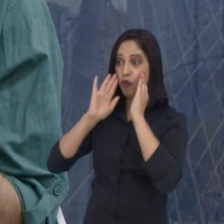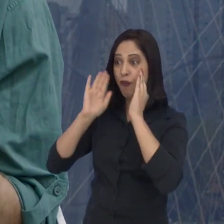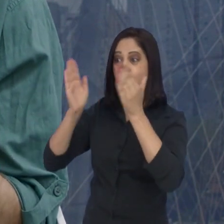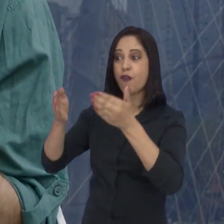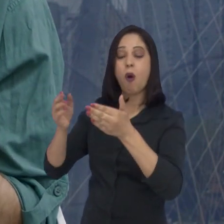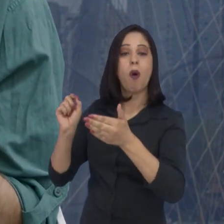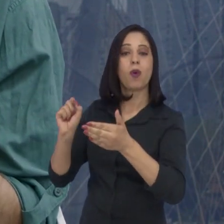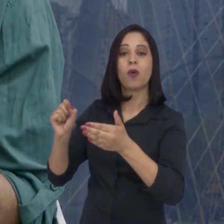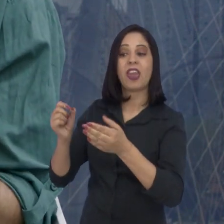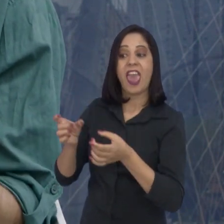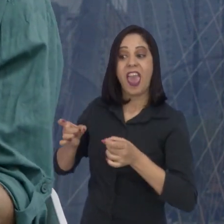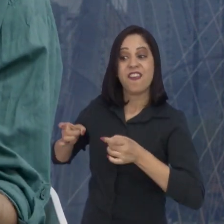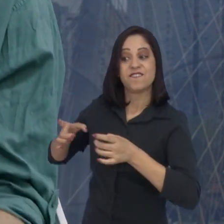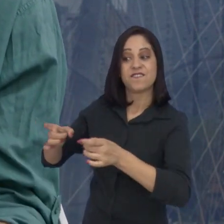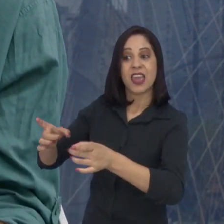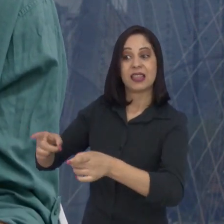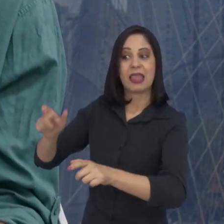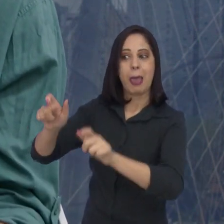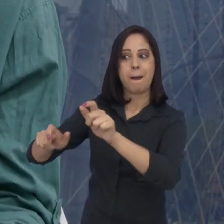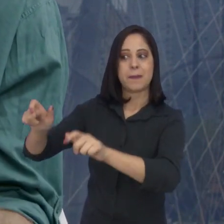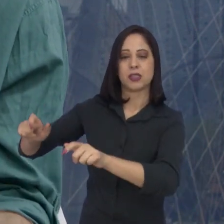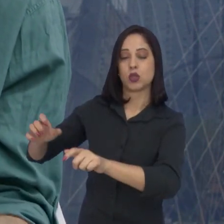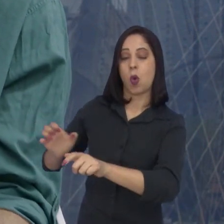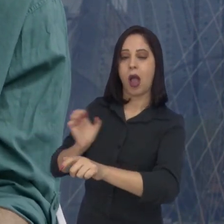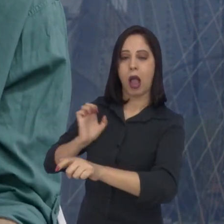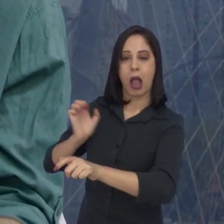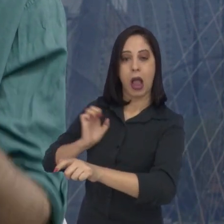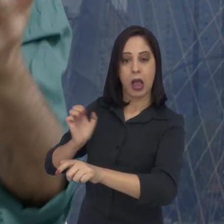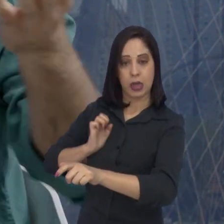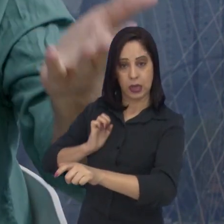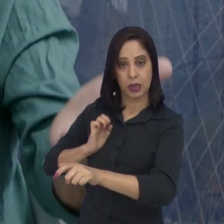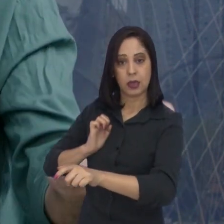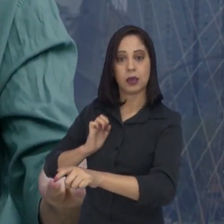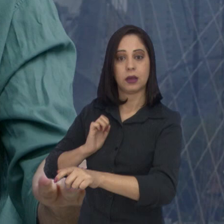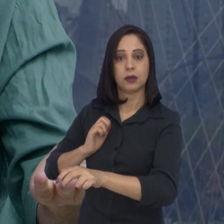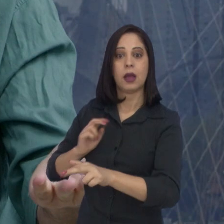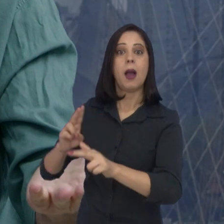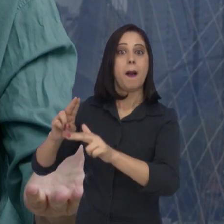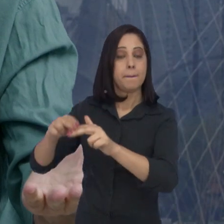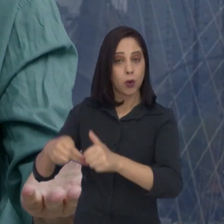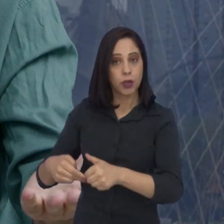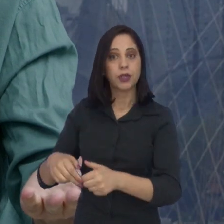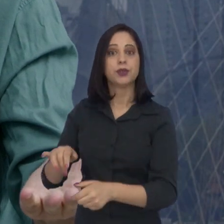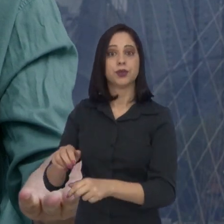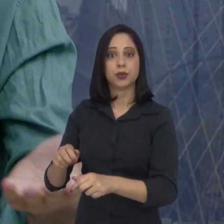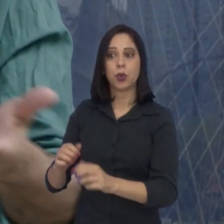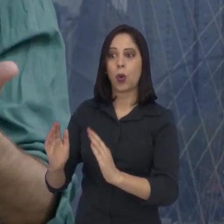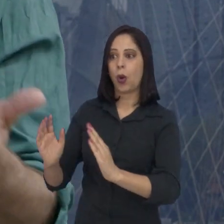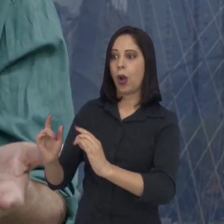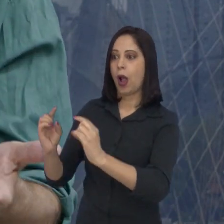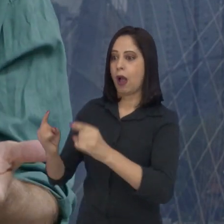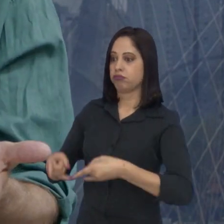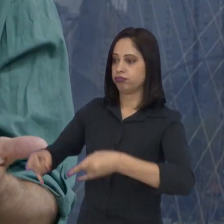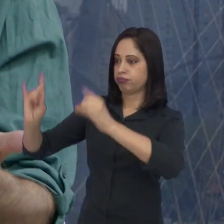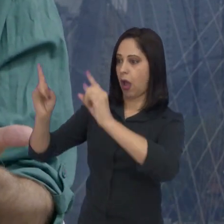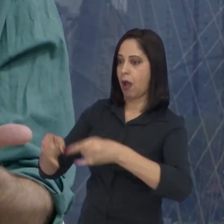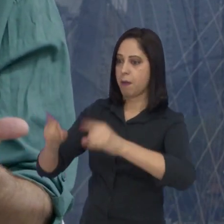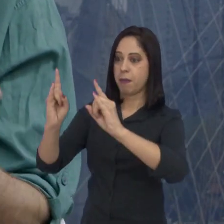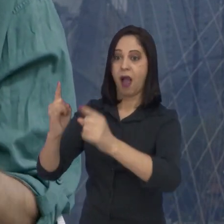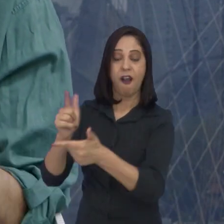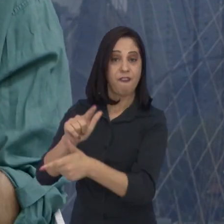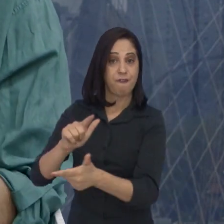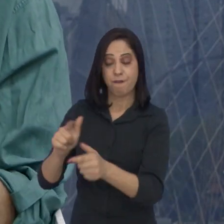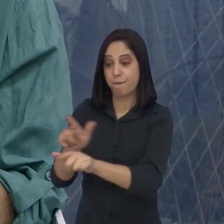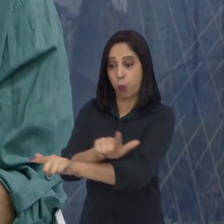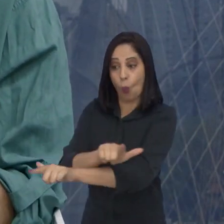investimento, para o rentismo, que a gente chama, para as pessoas terem renda. Por isso que a gente tem tanto imóvel vazio, porque não tem gente para ocupar